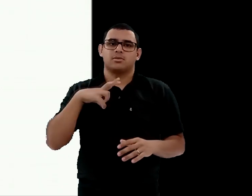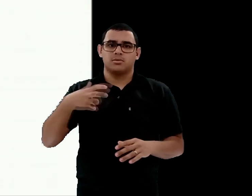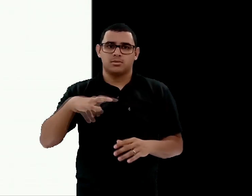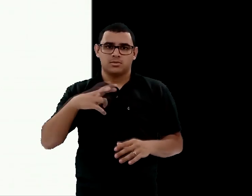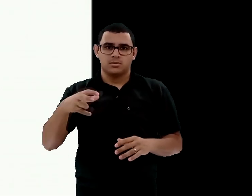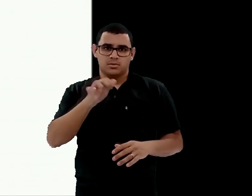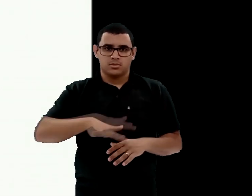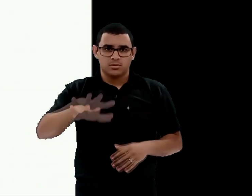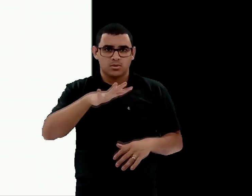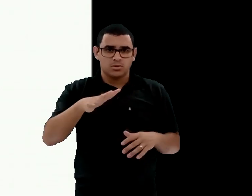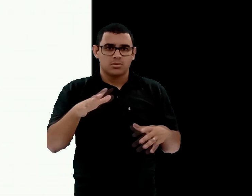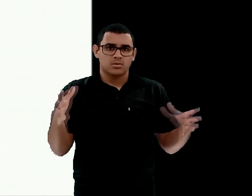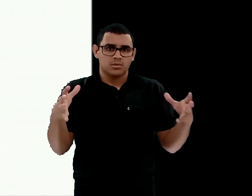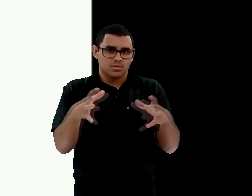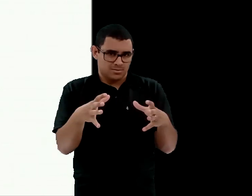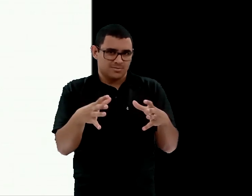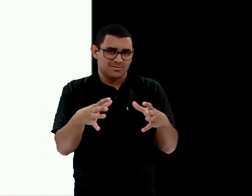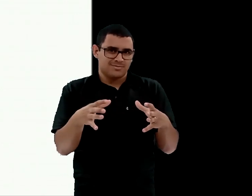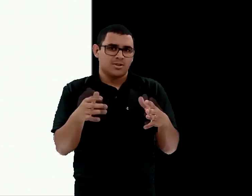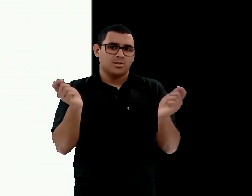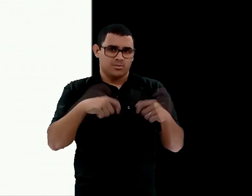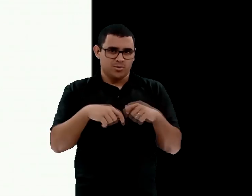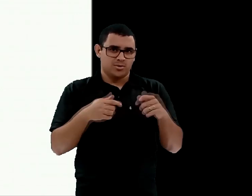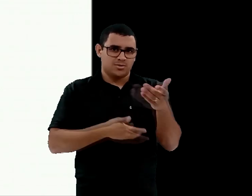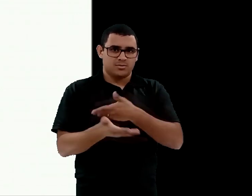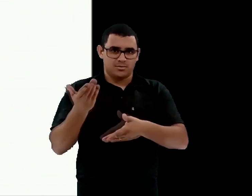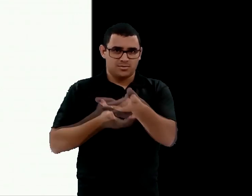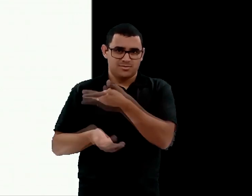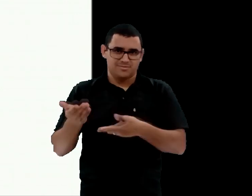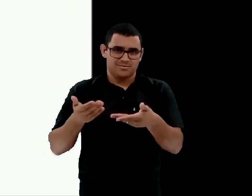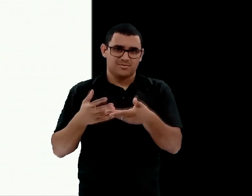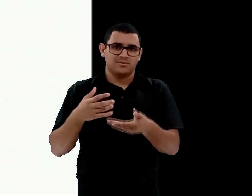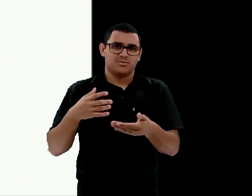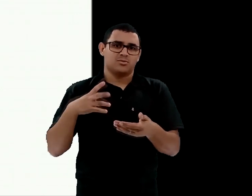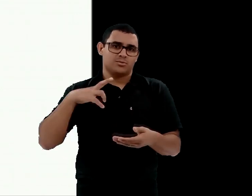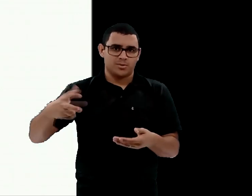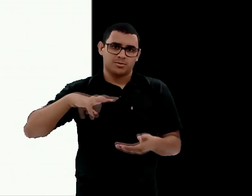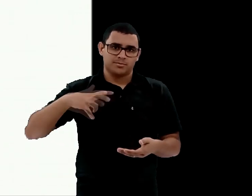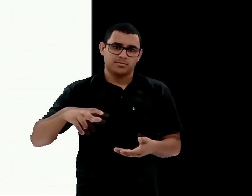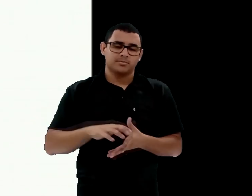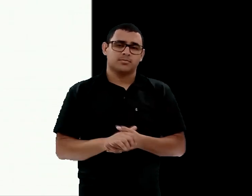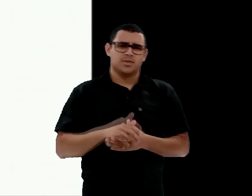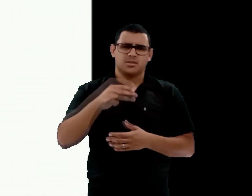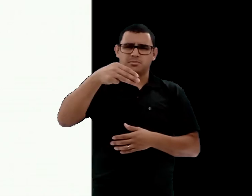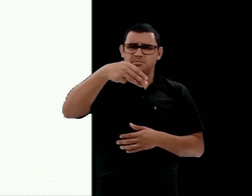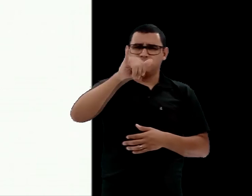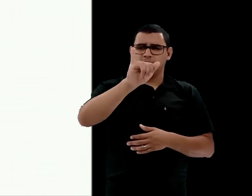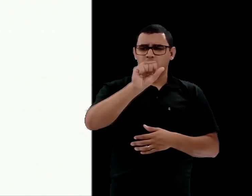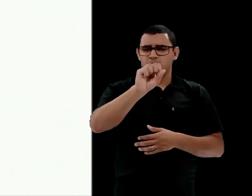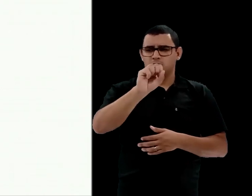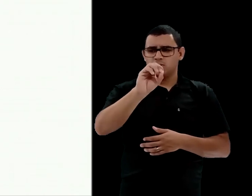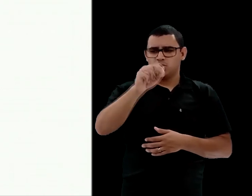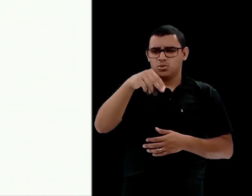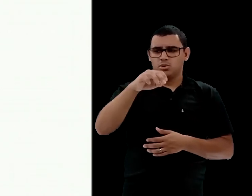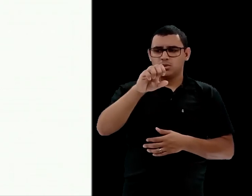portugueses em aldeamentos denominados de reduções ou missões. Então, as missões, né, são